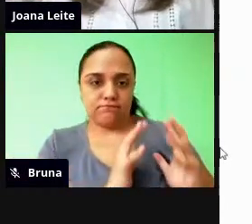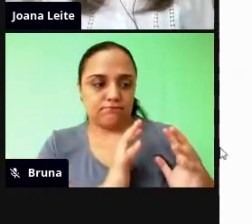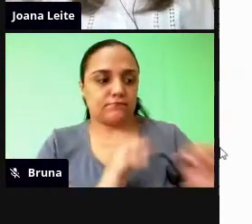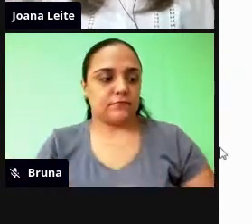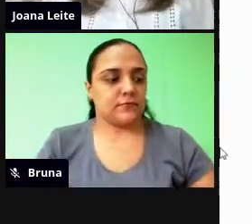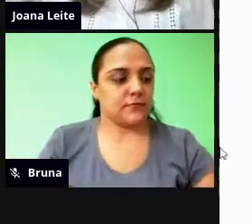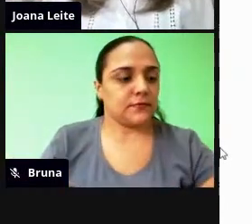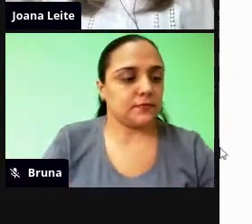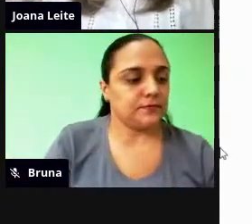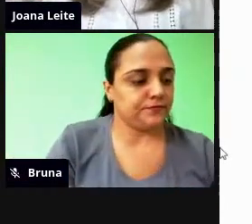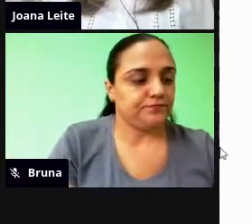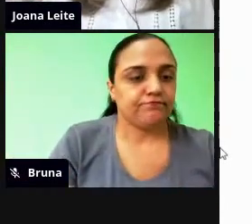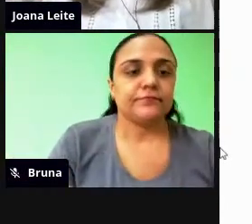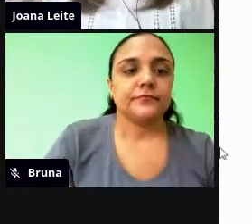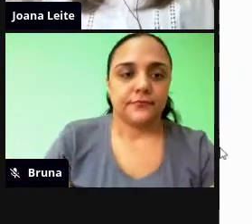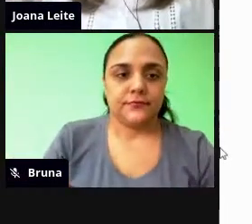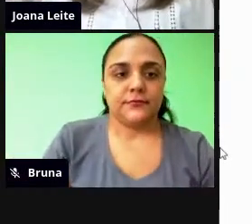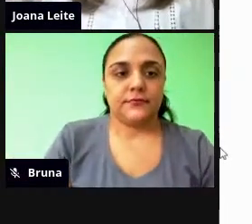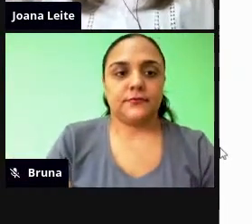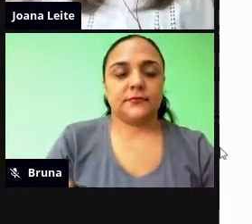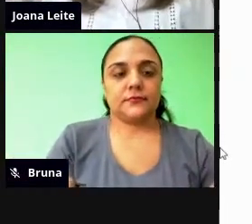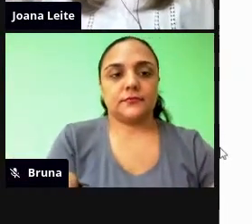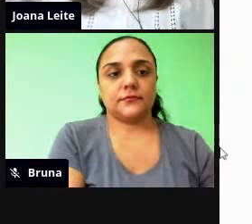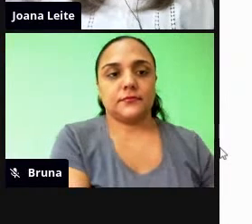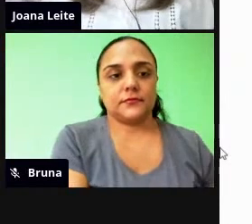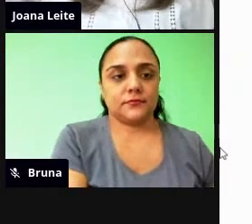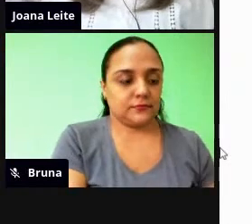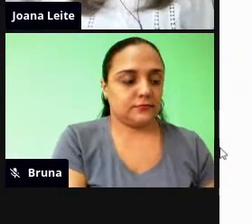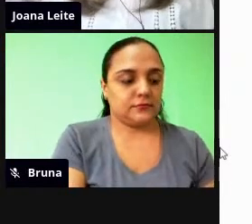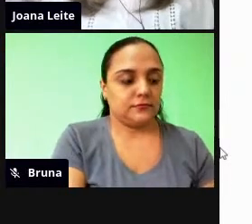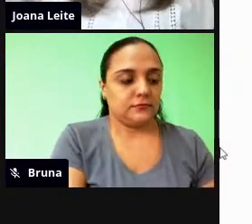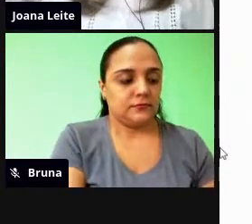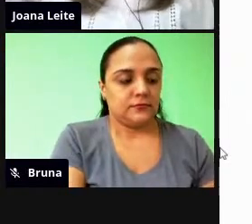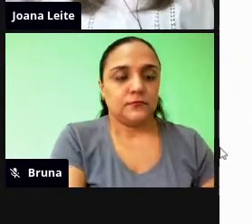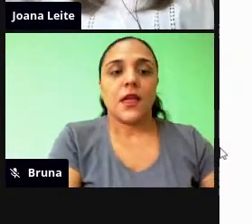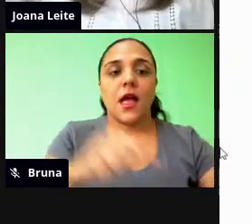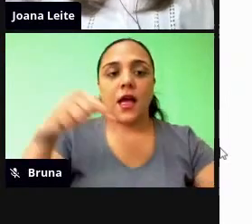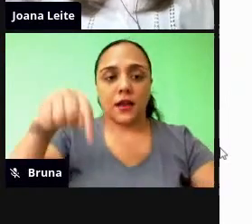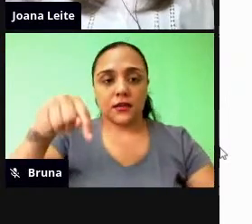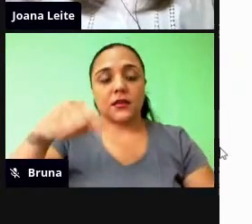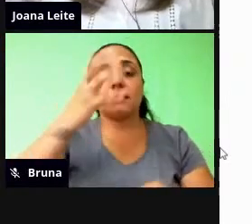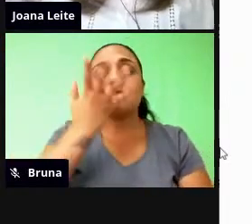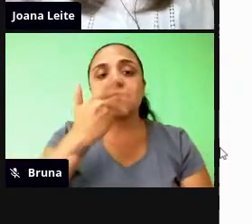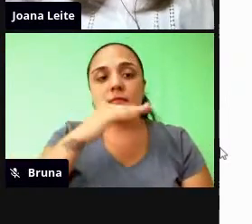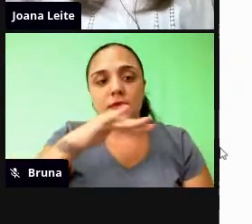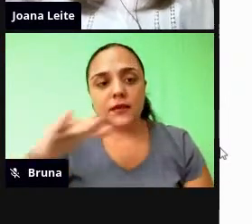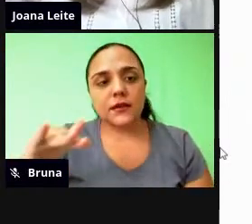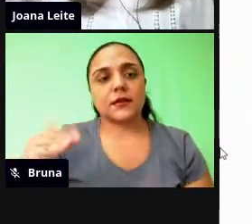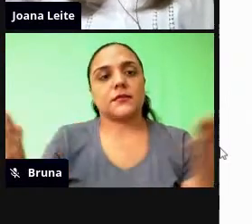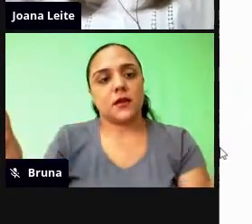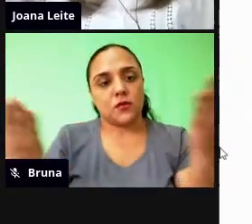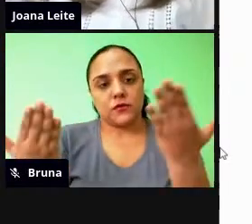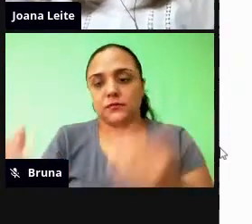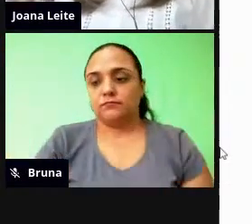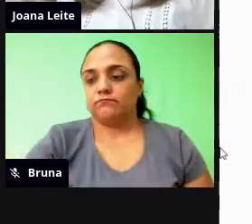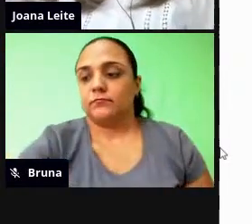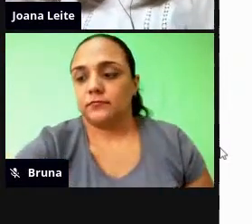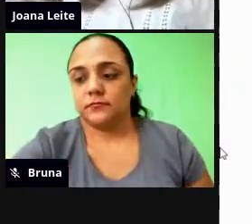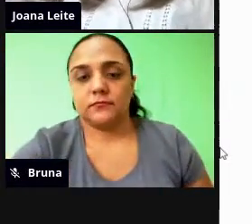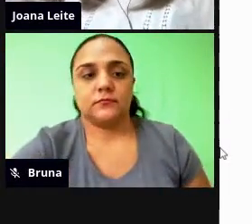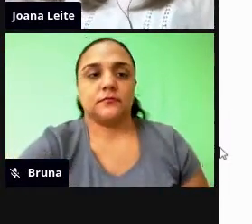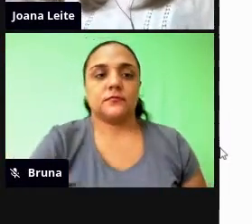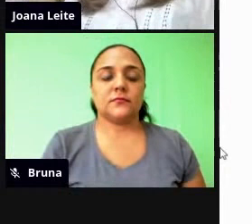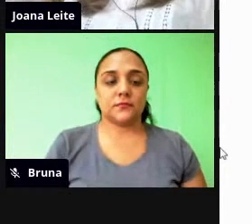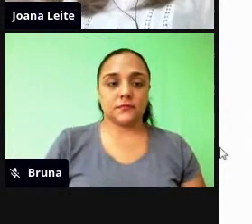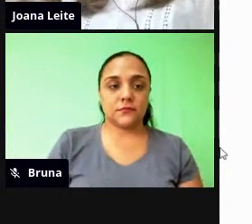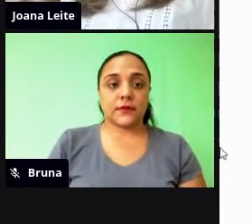né, para o local onde a gente vive e está atendendo essas crianças, está recebendo essas crianças. E a prevalência